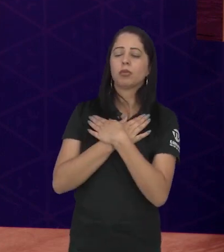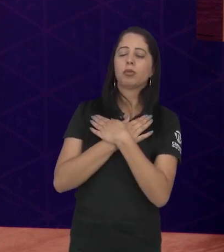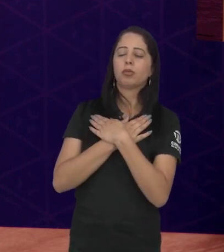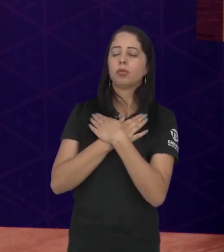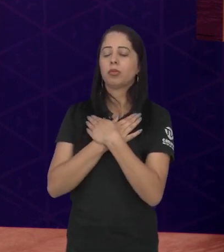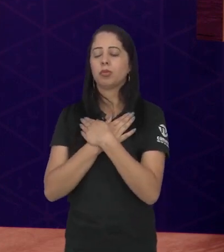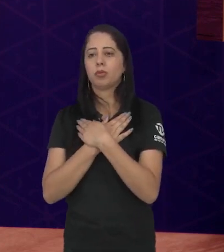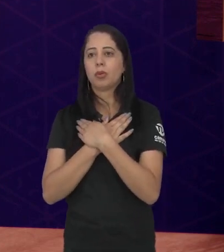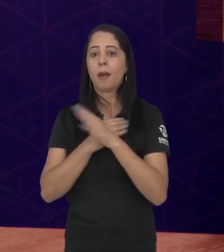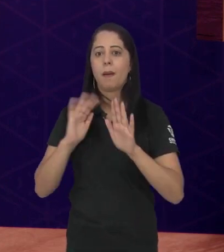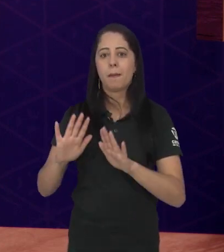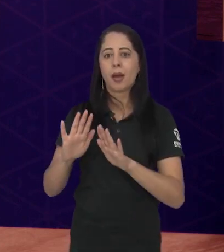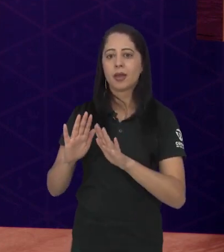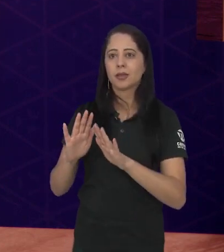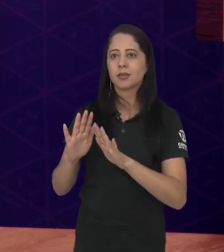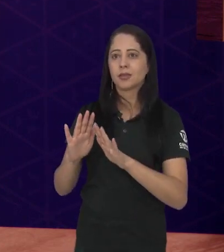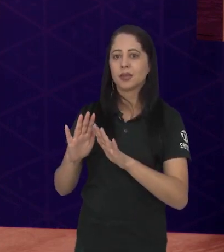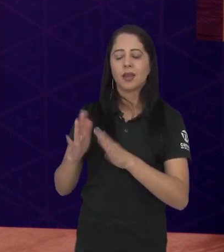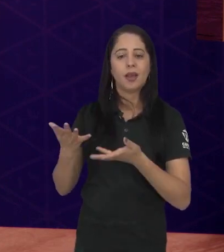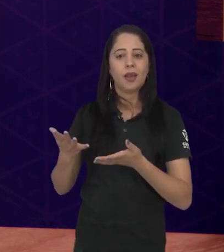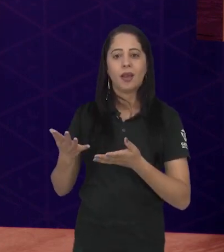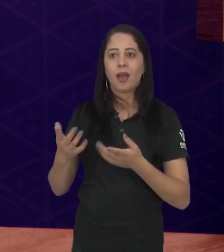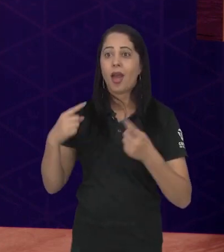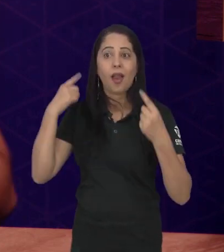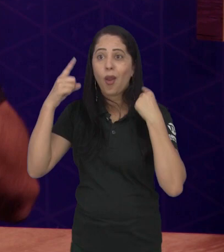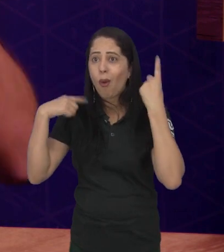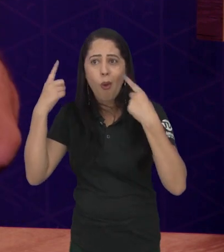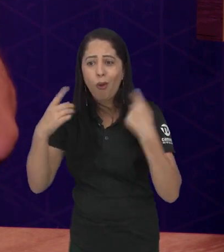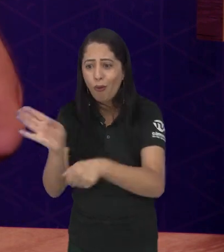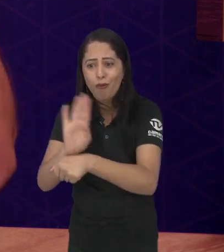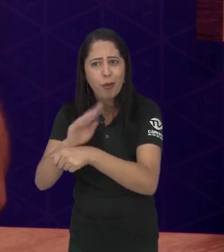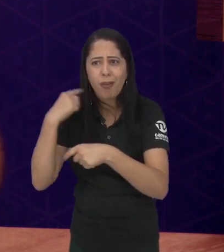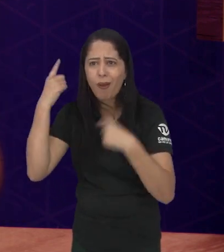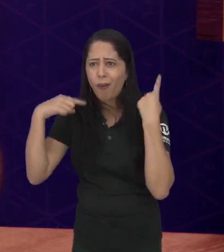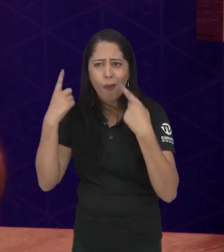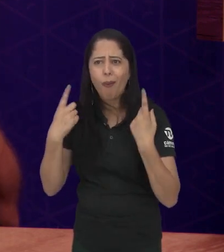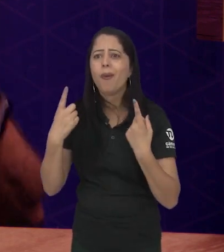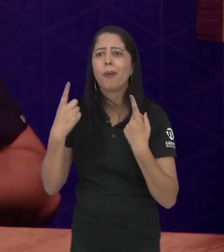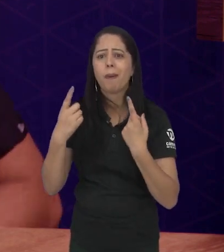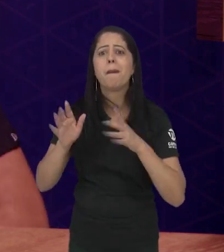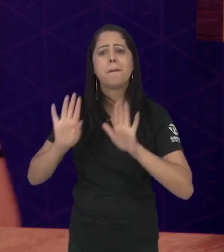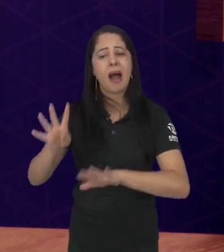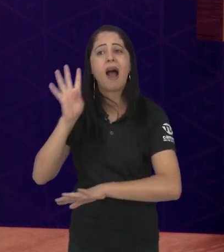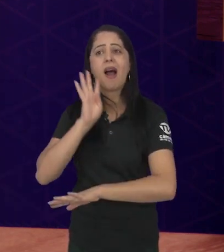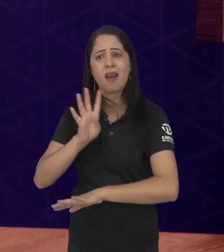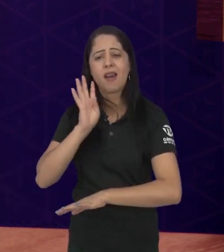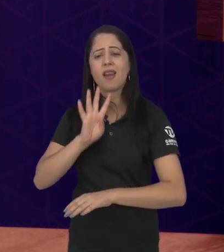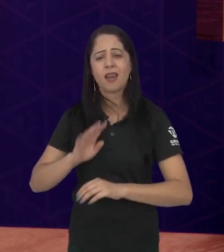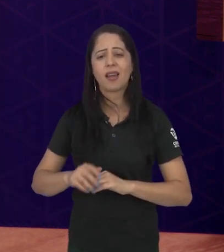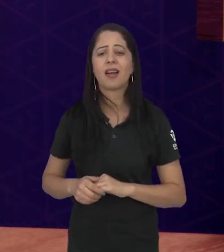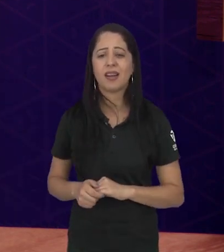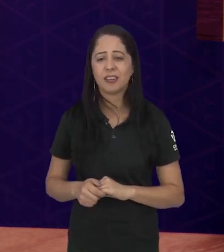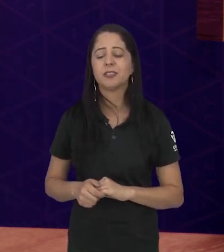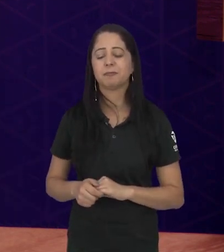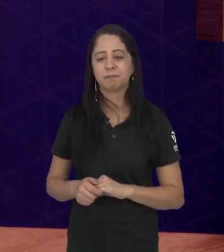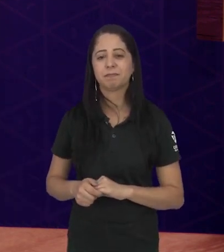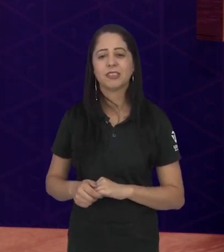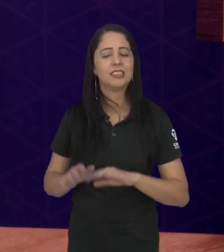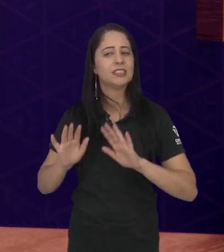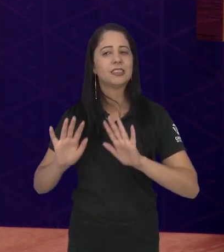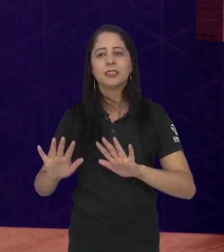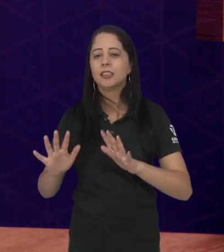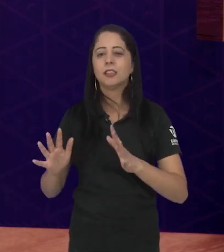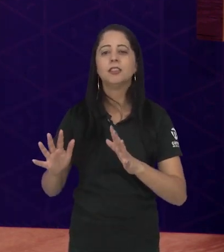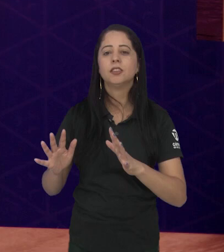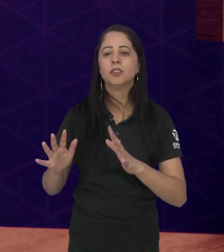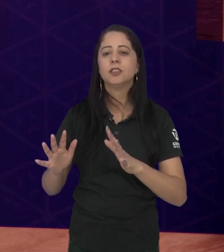ele vai criando uma amizade com o cadáver. Olha só a proposta de loucura do filme. Então,